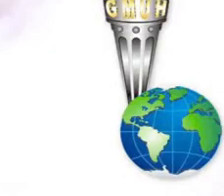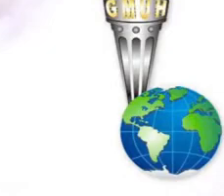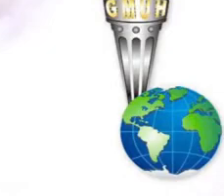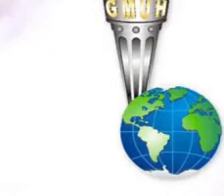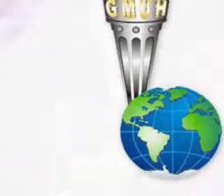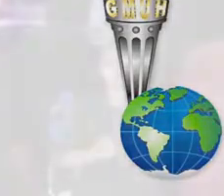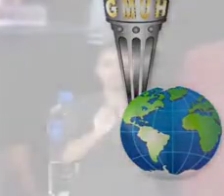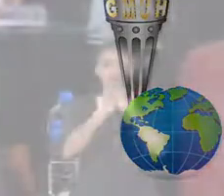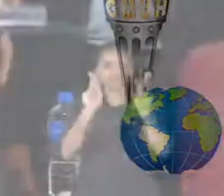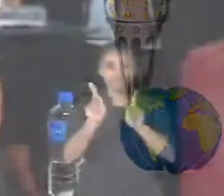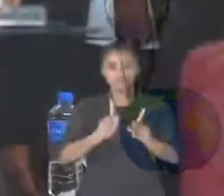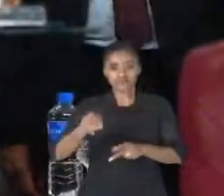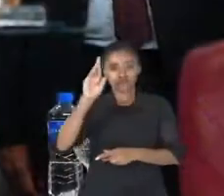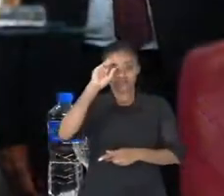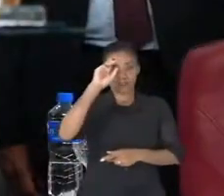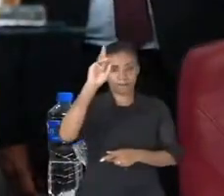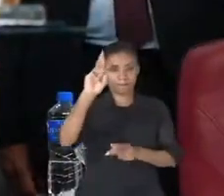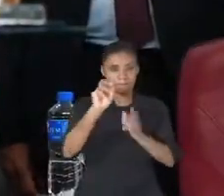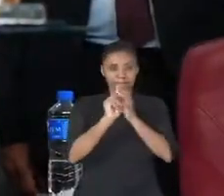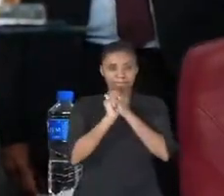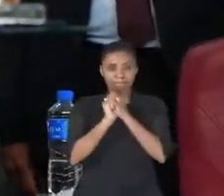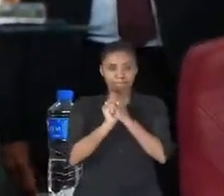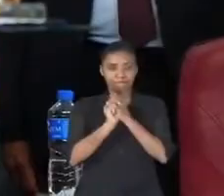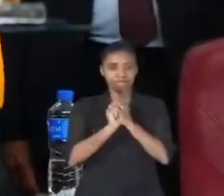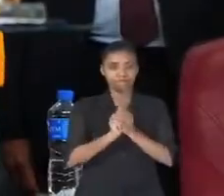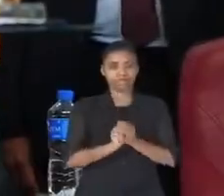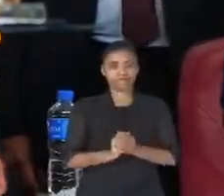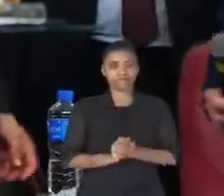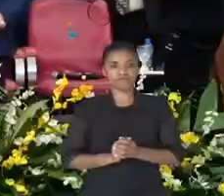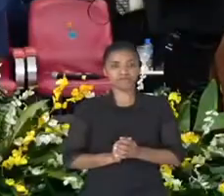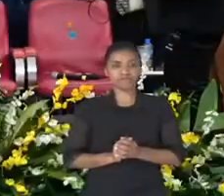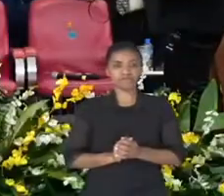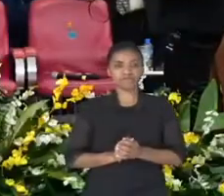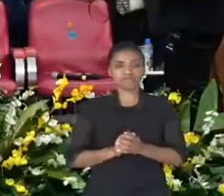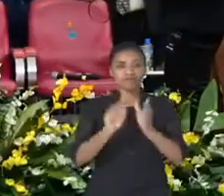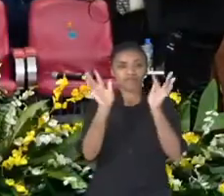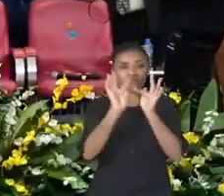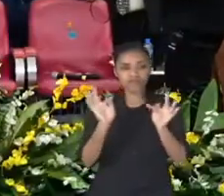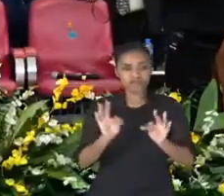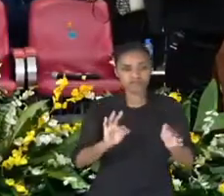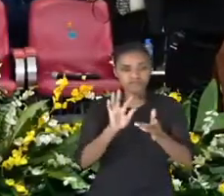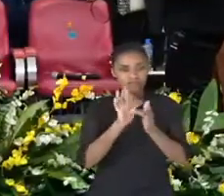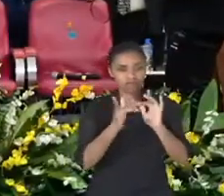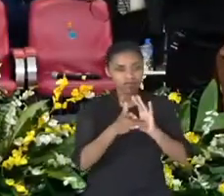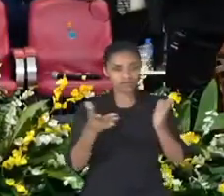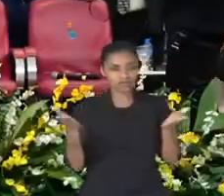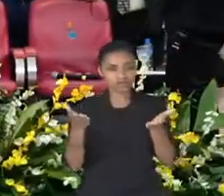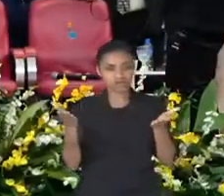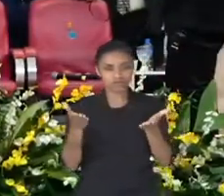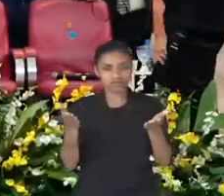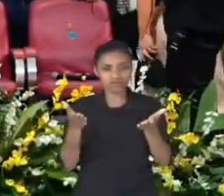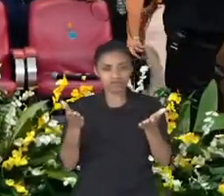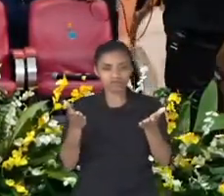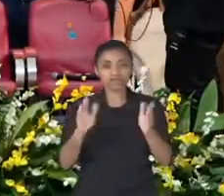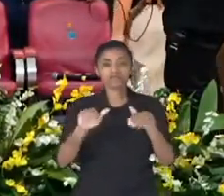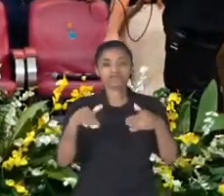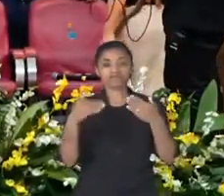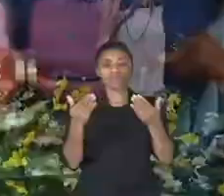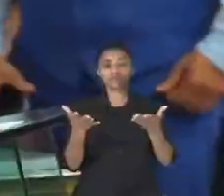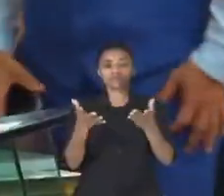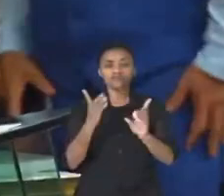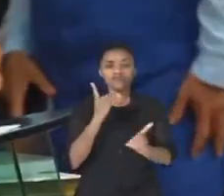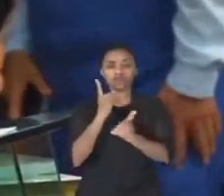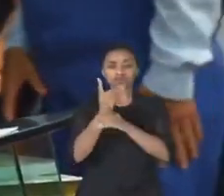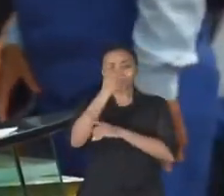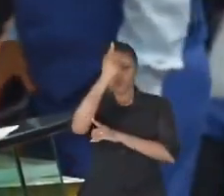Eu cumprimento os irmãos com a paz do Senhor. Quem está feliz com Jesus hoje? Então encontre uma